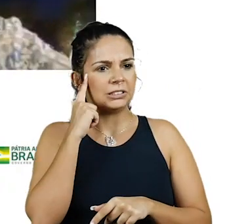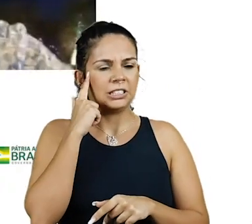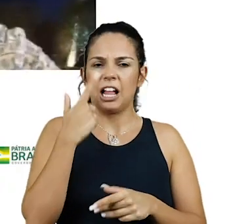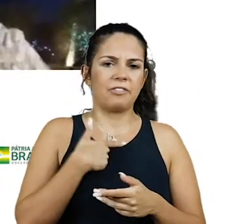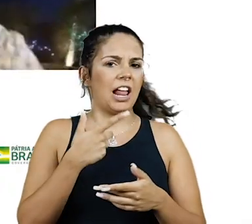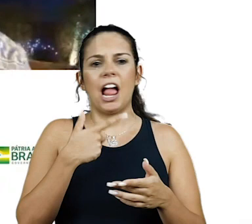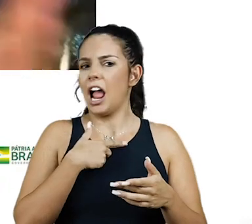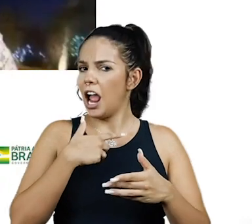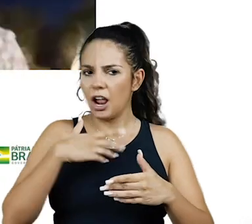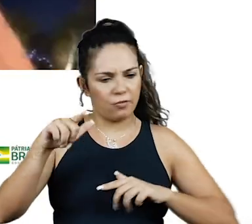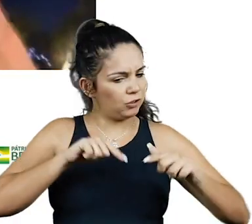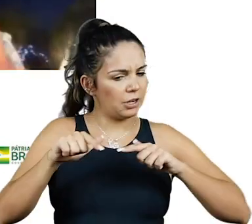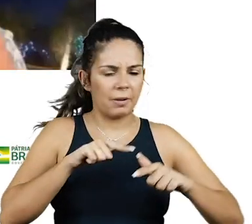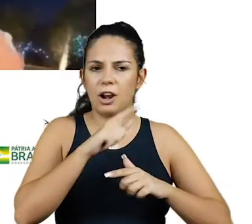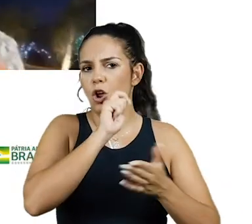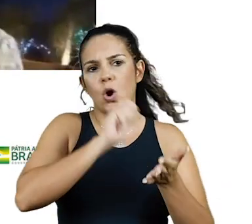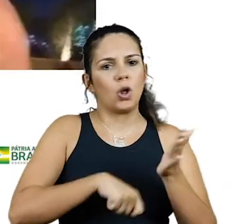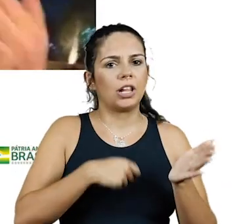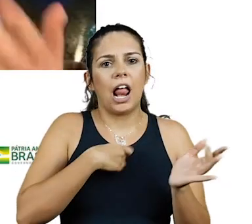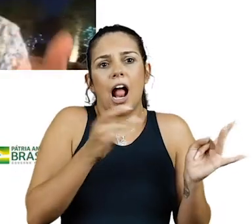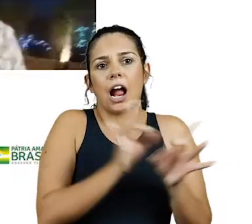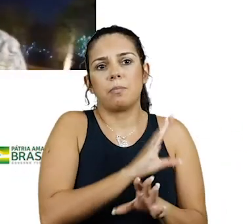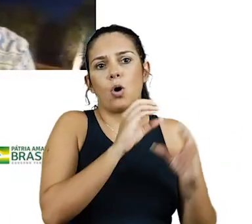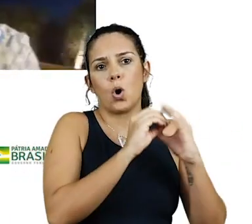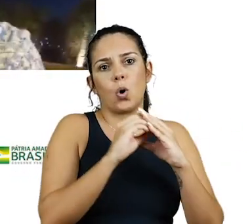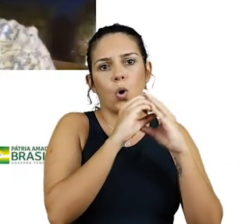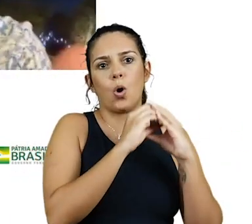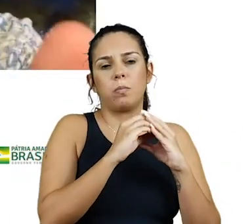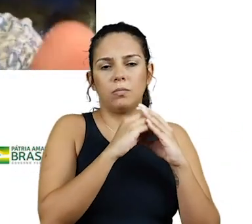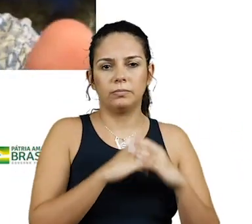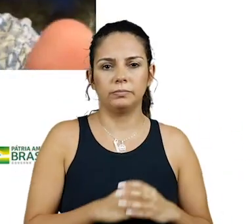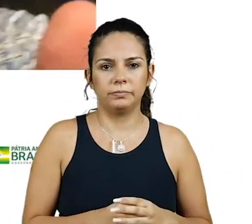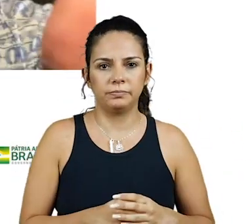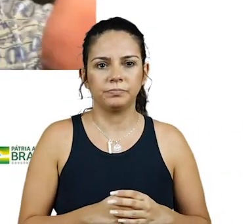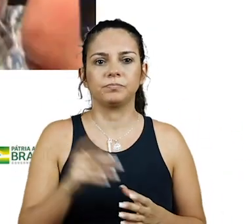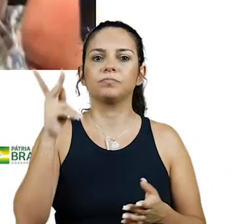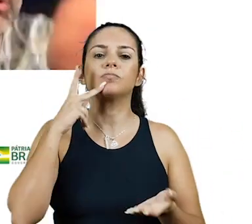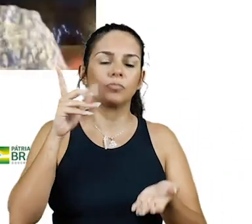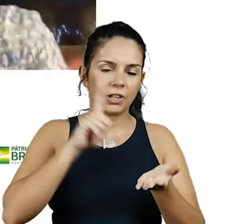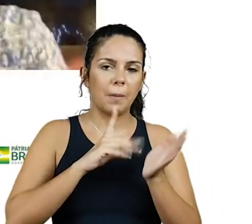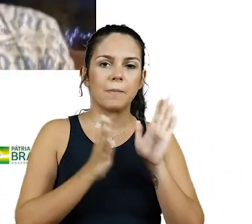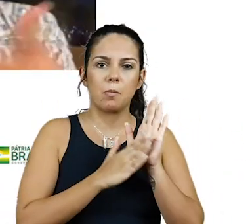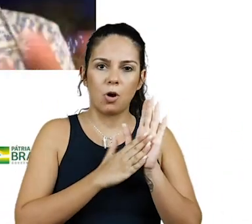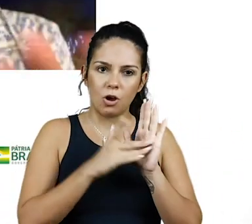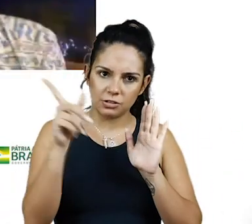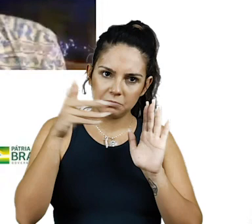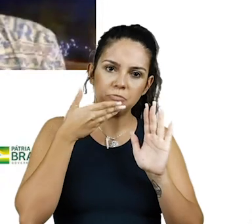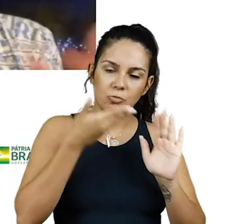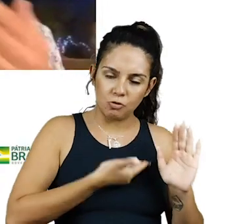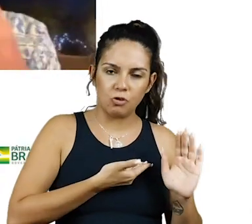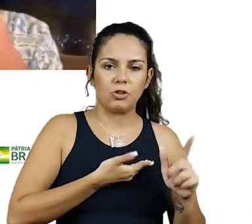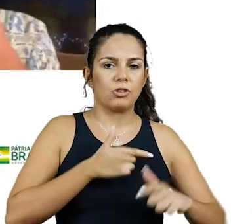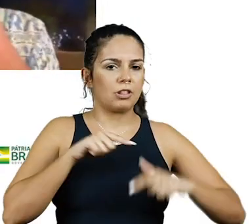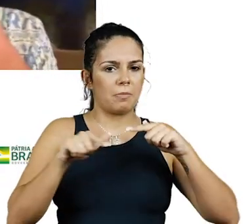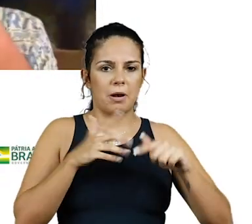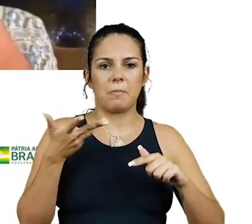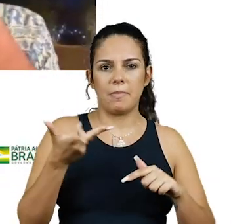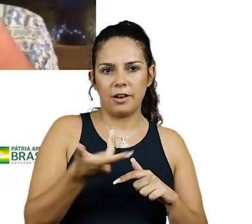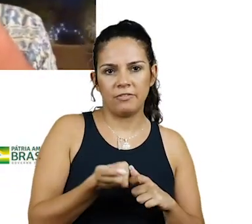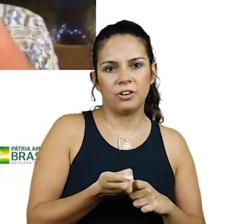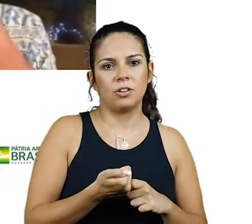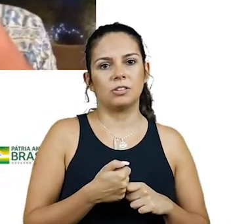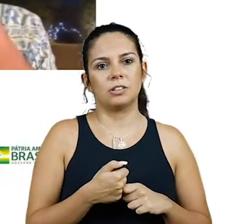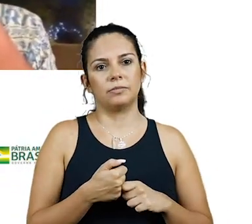contrato encerrou, o Globo não renovou, vamos embora, aqui tem uma proposta de fato maravilhosa, inovadora. Pela primeira vez eu fui